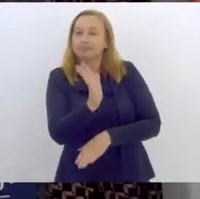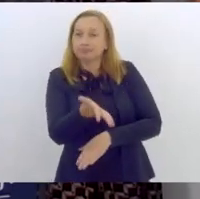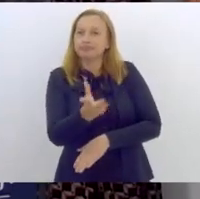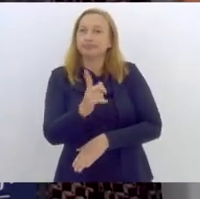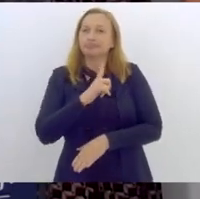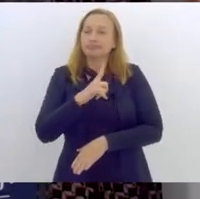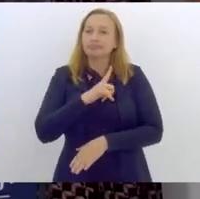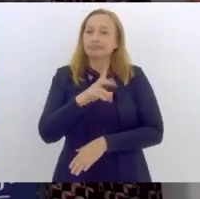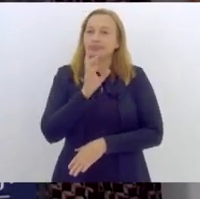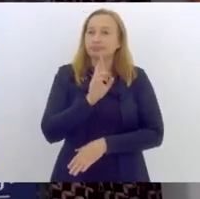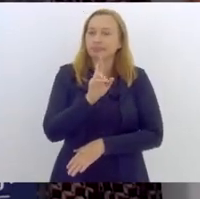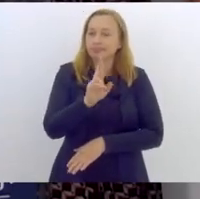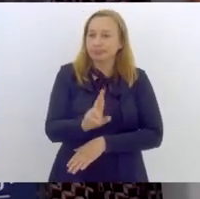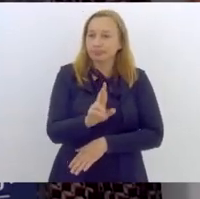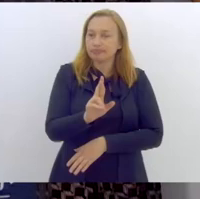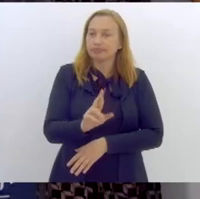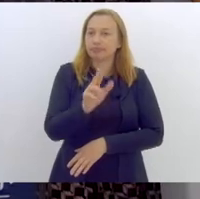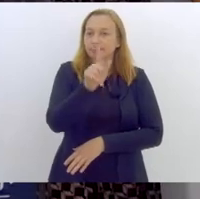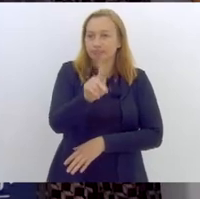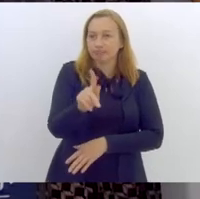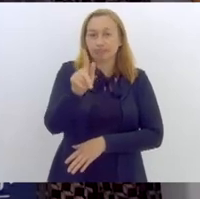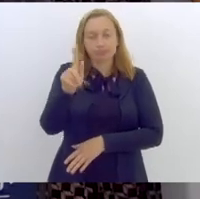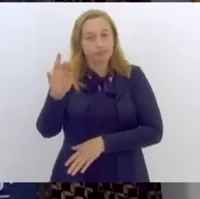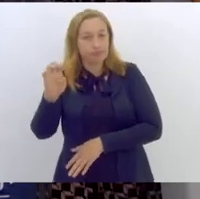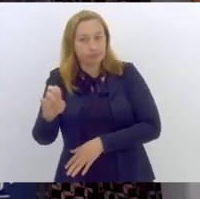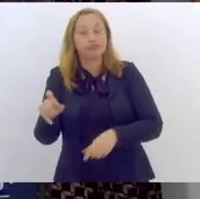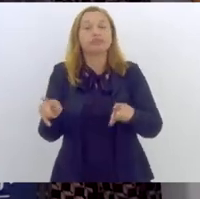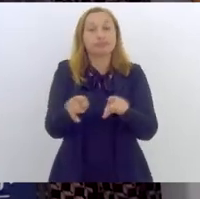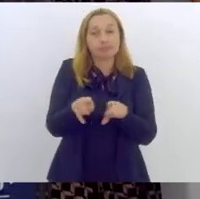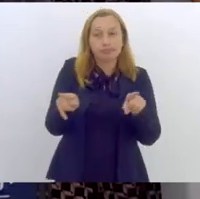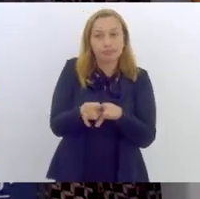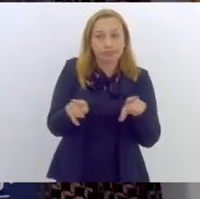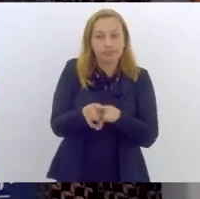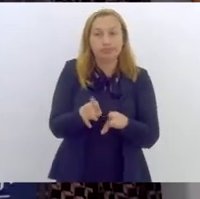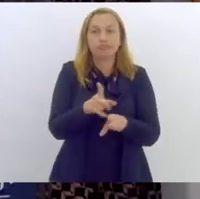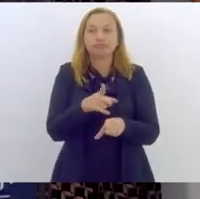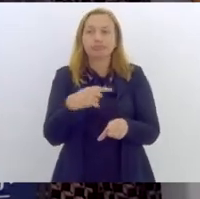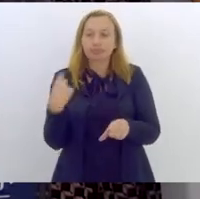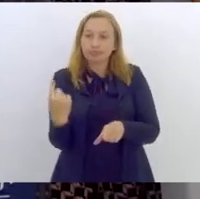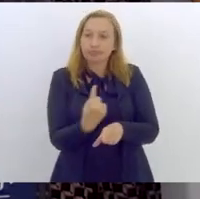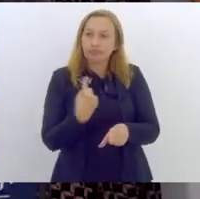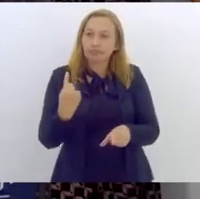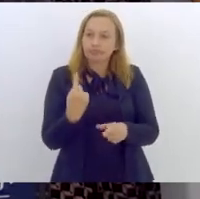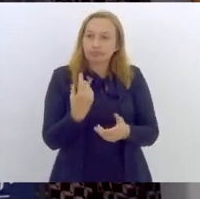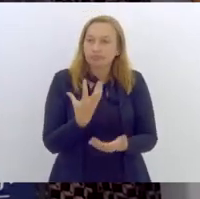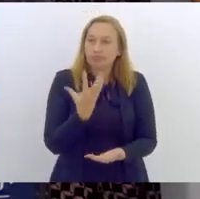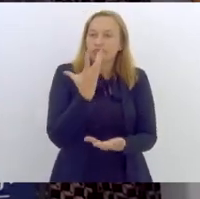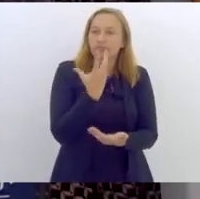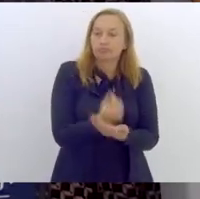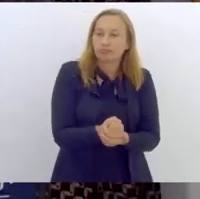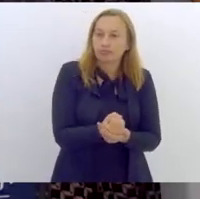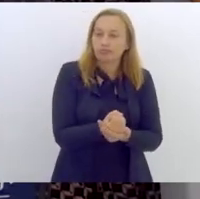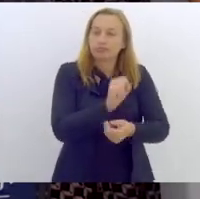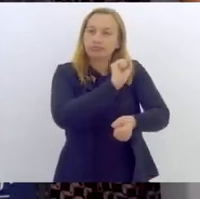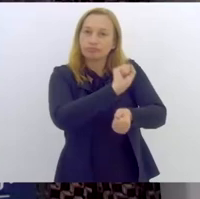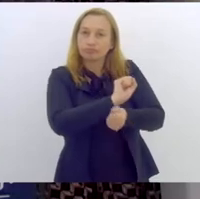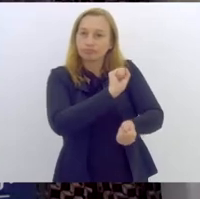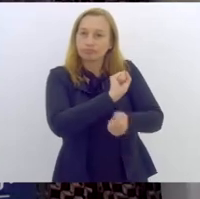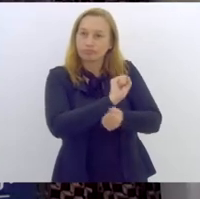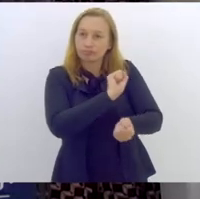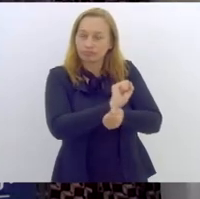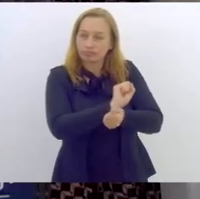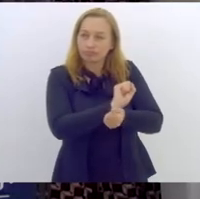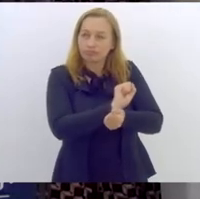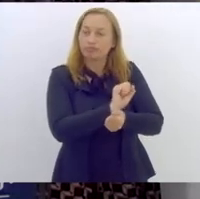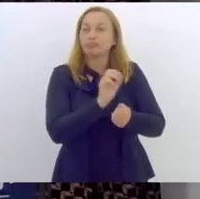parecer inclusive da pge e também somos considerados cadastro de reserva Pois foi